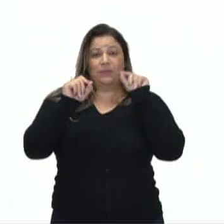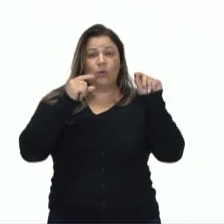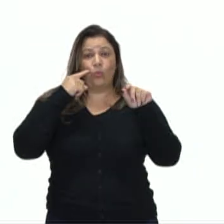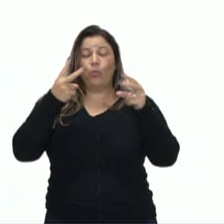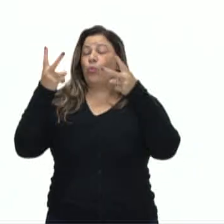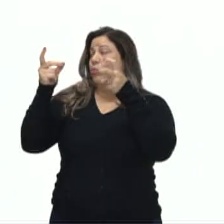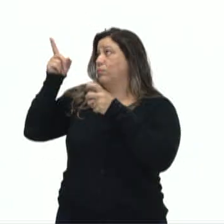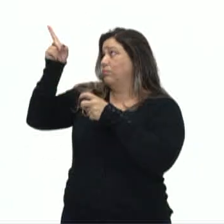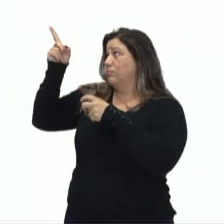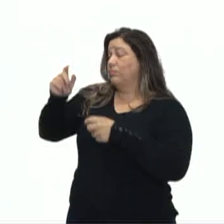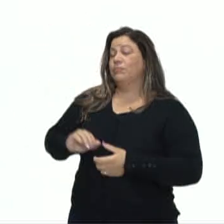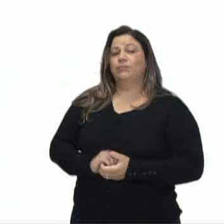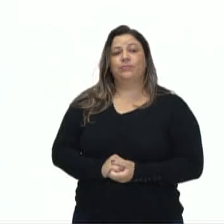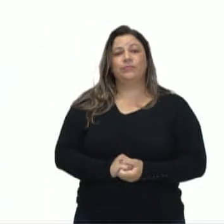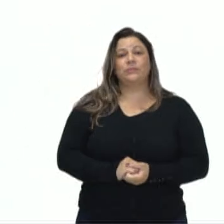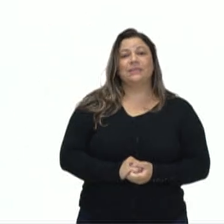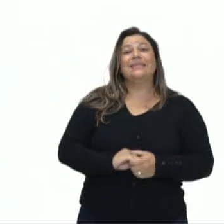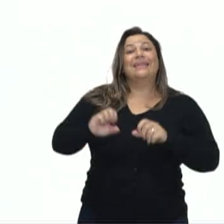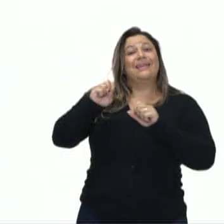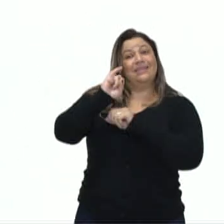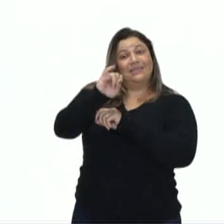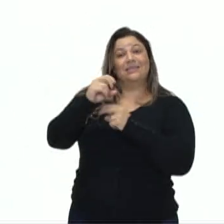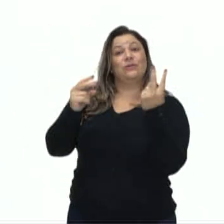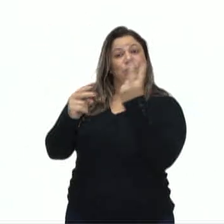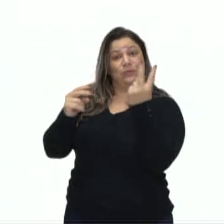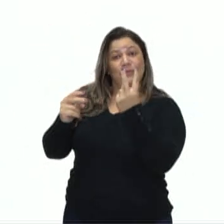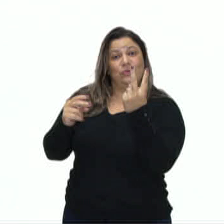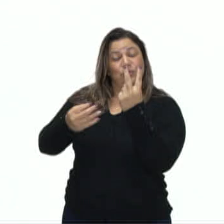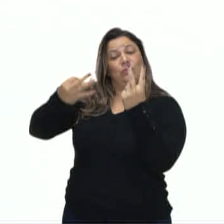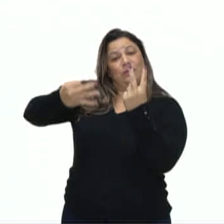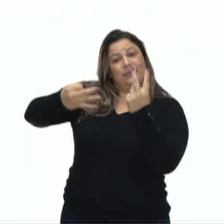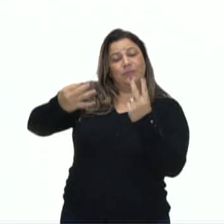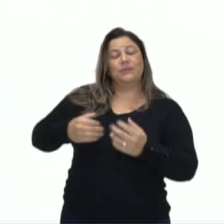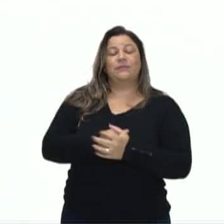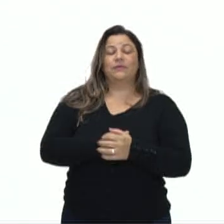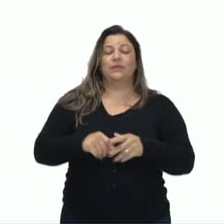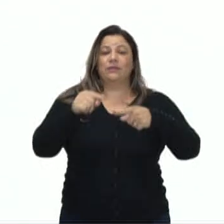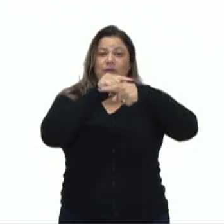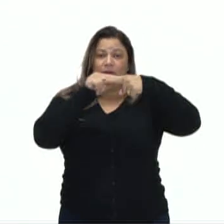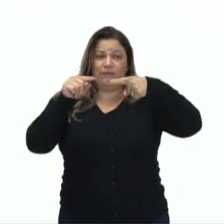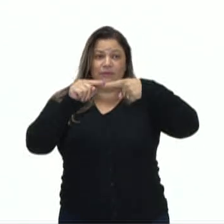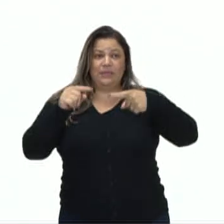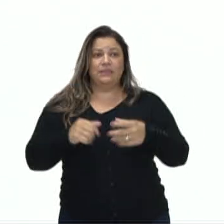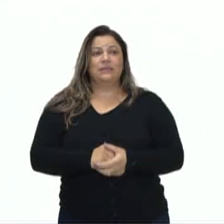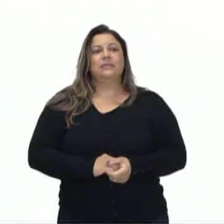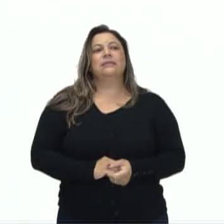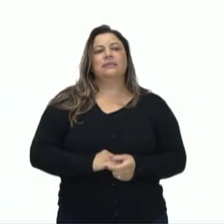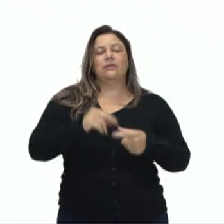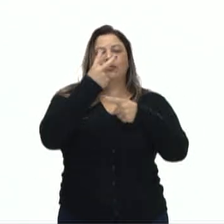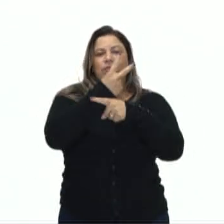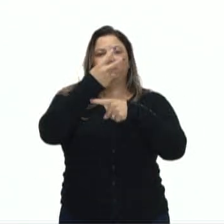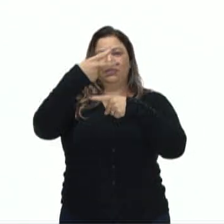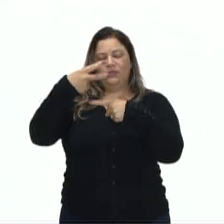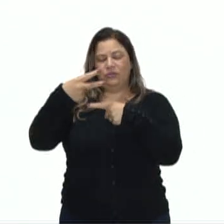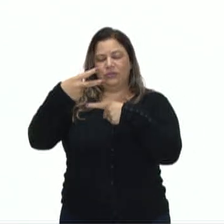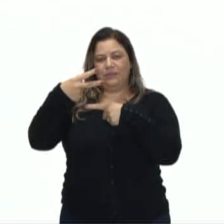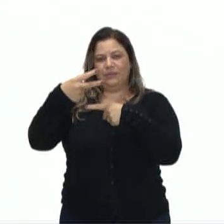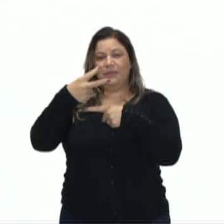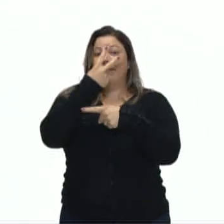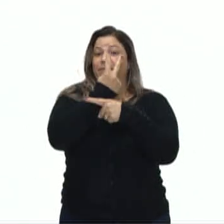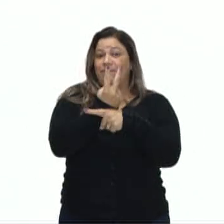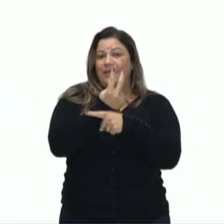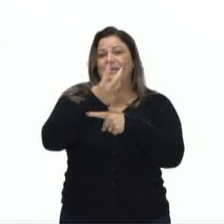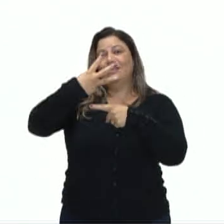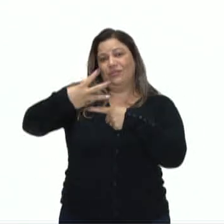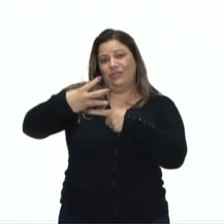Tá? Portanto, se os dois são quadrados perfeitos, a fração 23 décimos é a raiz quadrada de 529